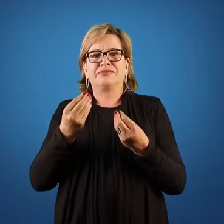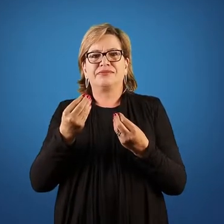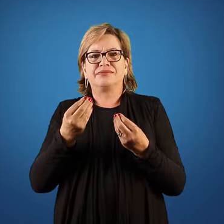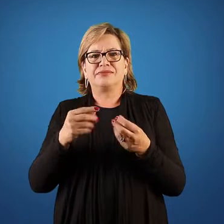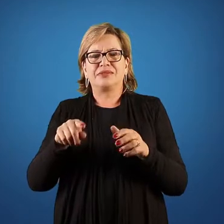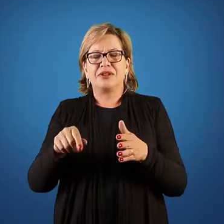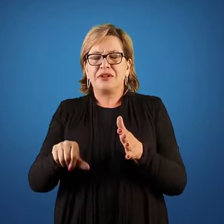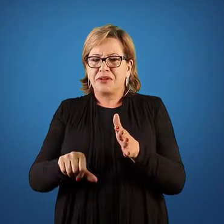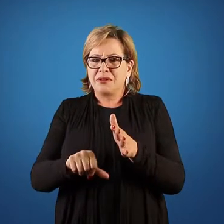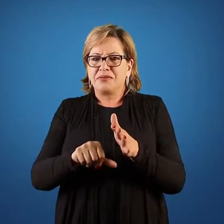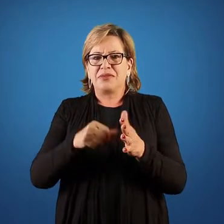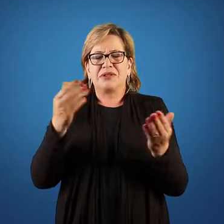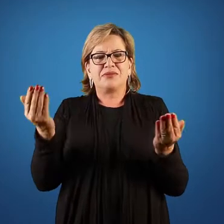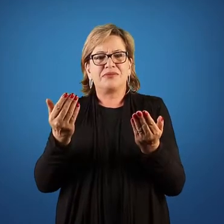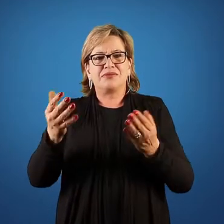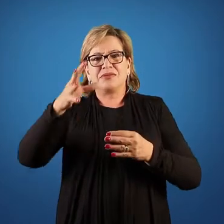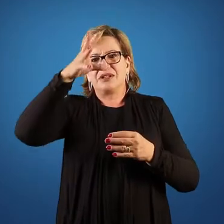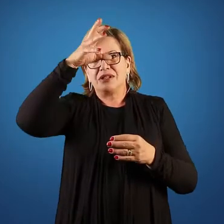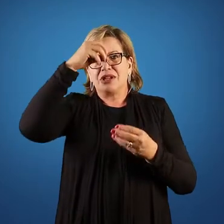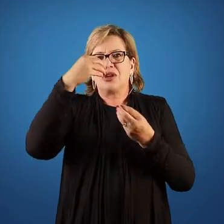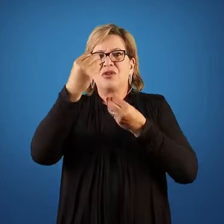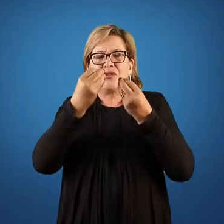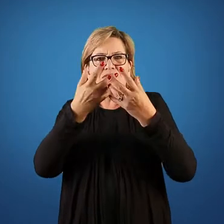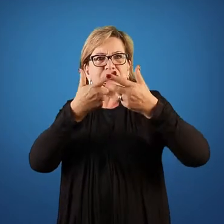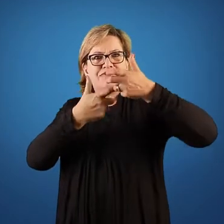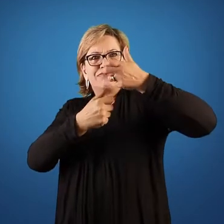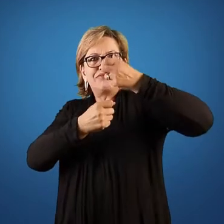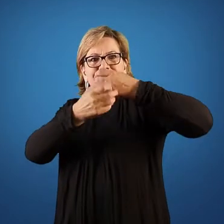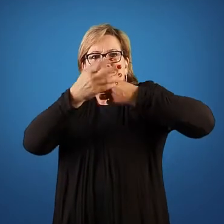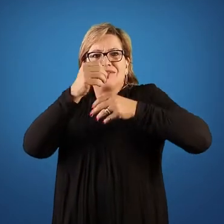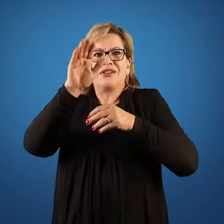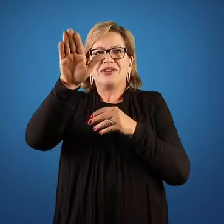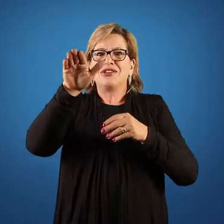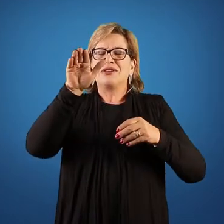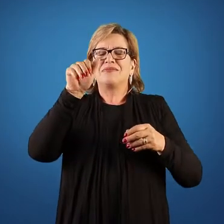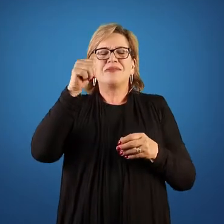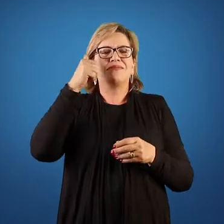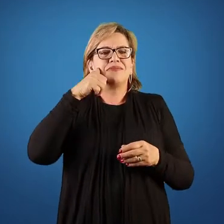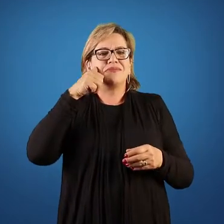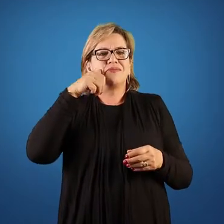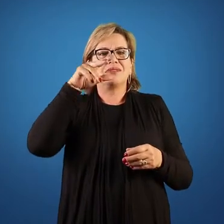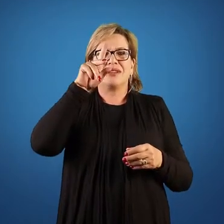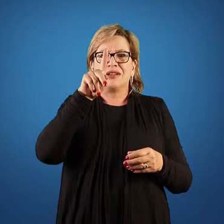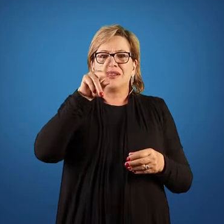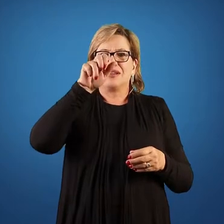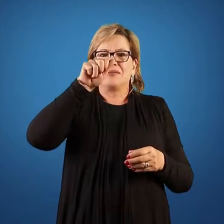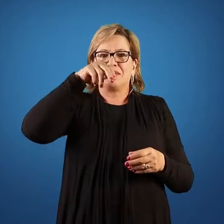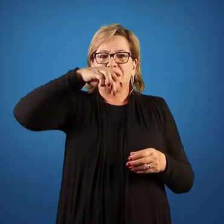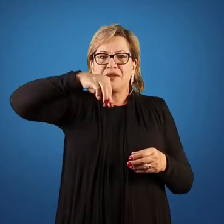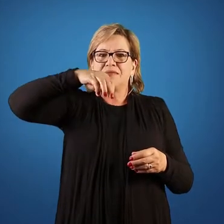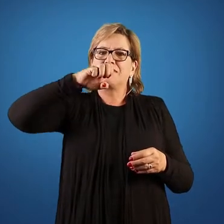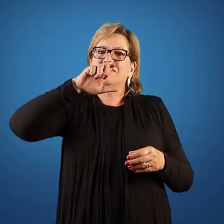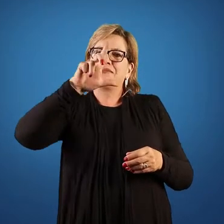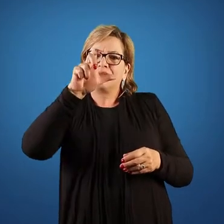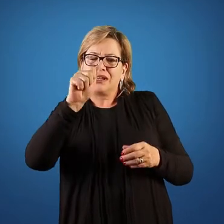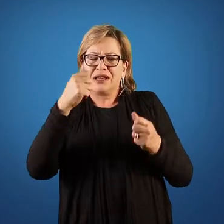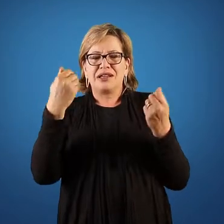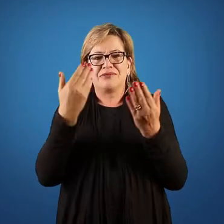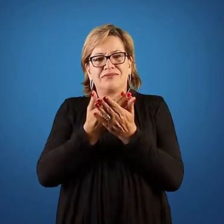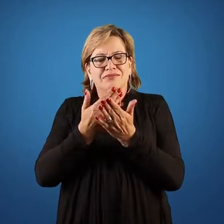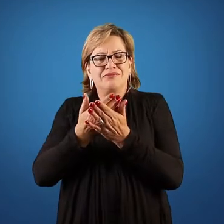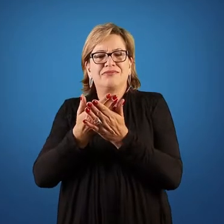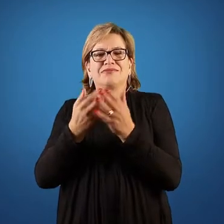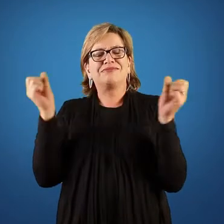o primeiro elemento que nós vamos aprender é a subir no tecido. Eu vou chamar a Pâmela, que é acadêmica do curso de Educação Física da Unicentro,